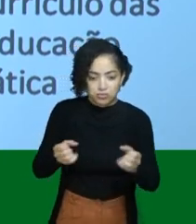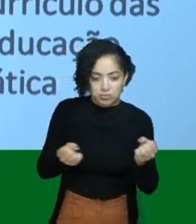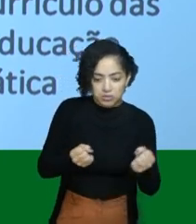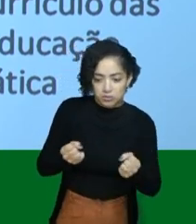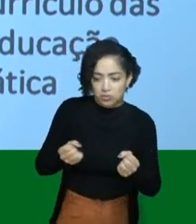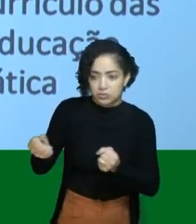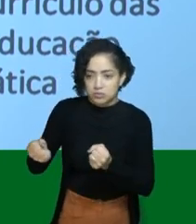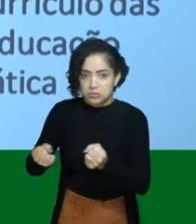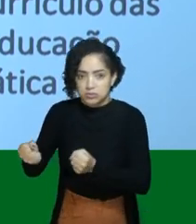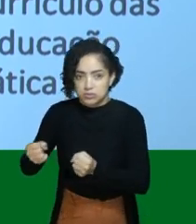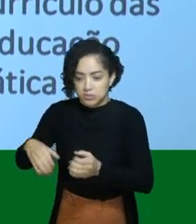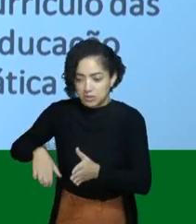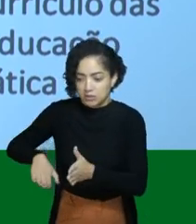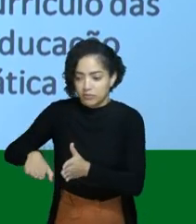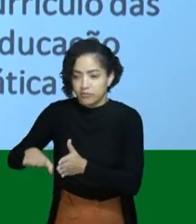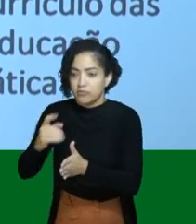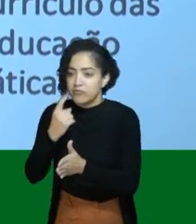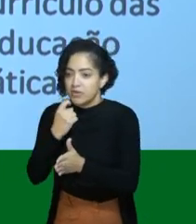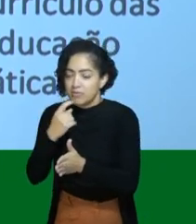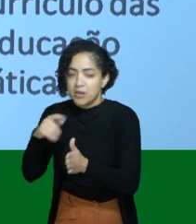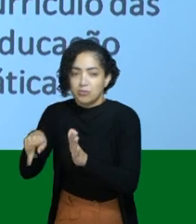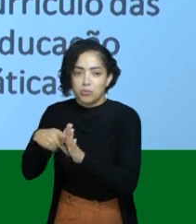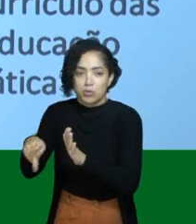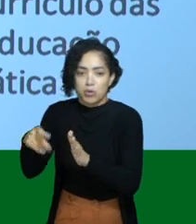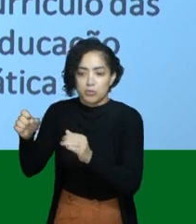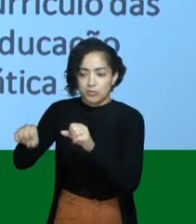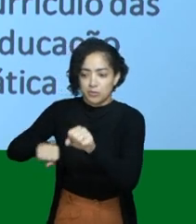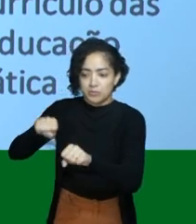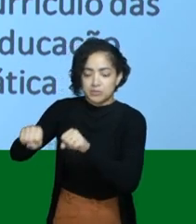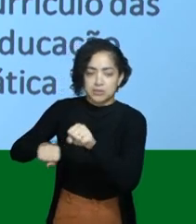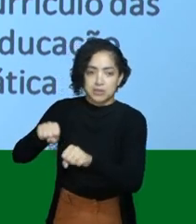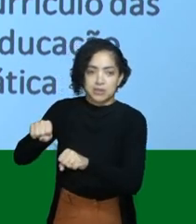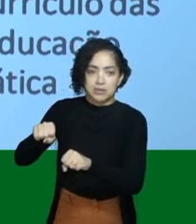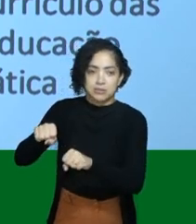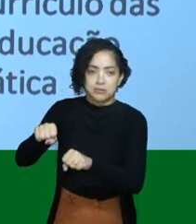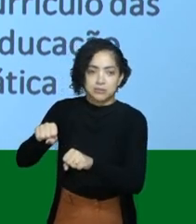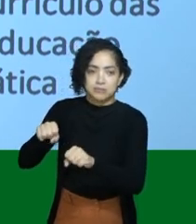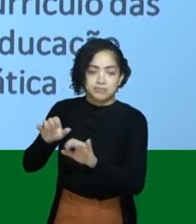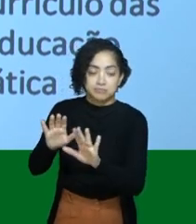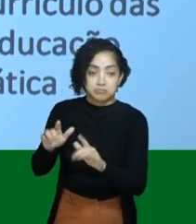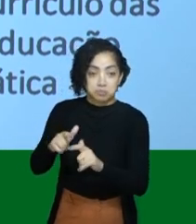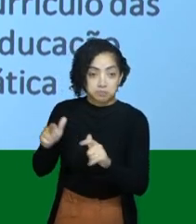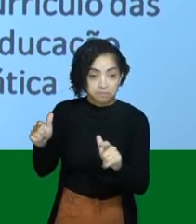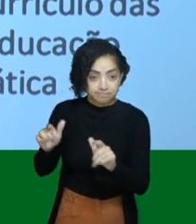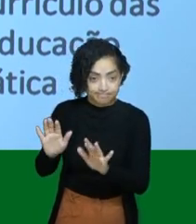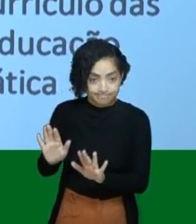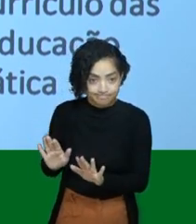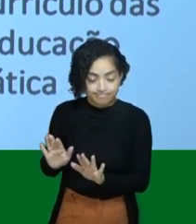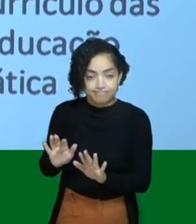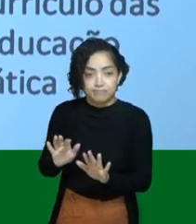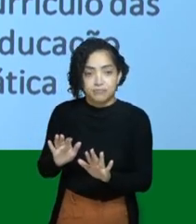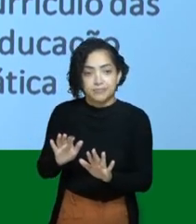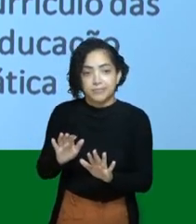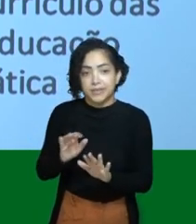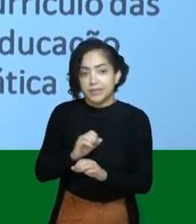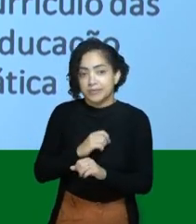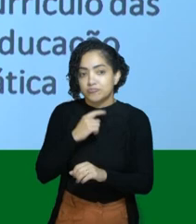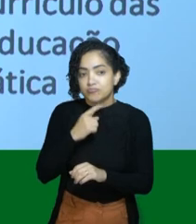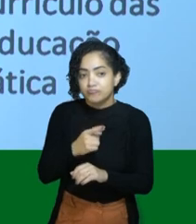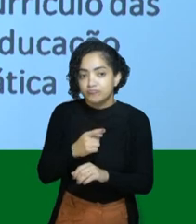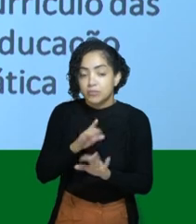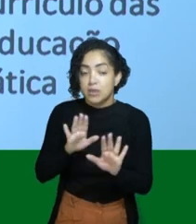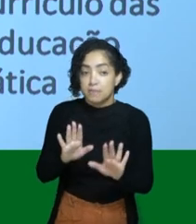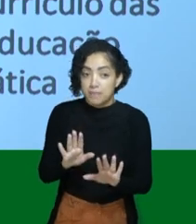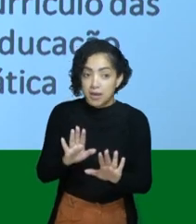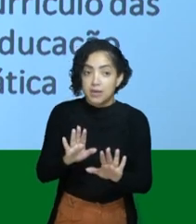o cara pinta uma faixa vermelha e fala, bicicleta. E boa sorte. Entende? Sabe? Não dá.